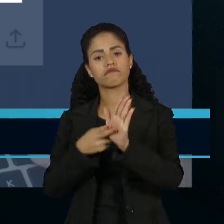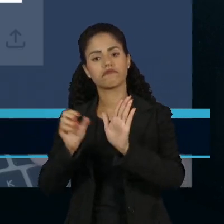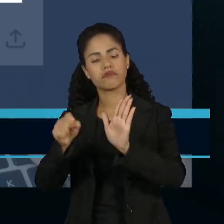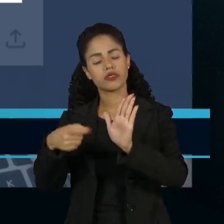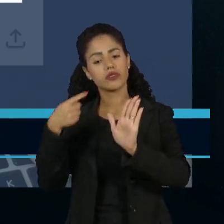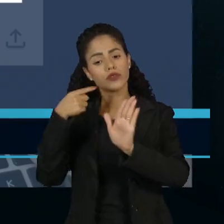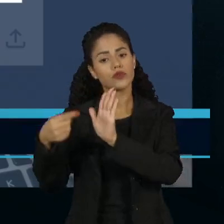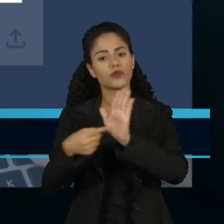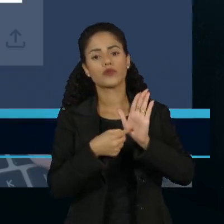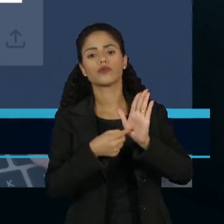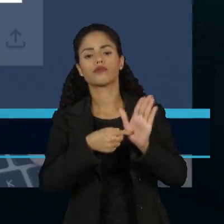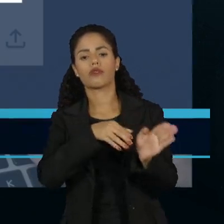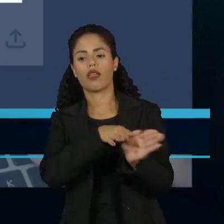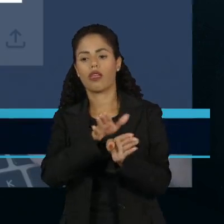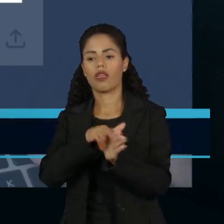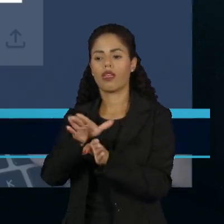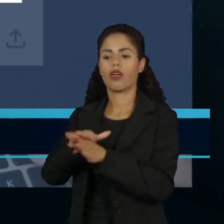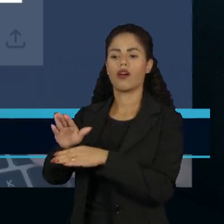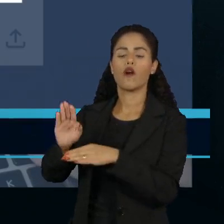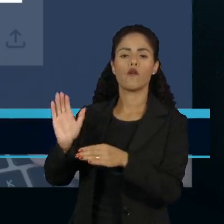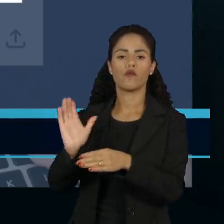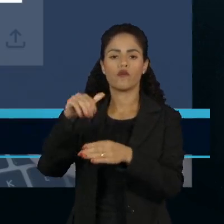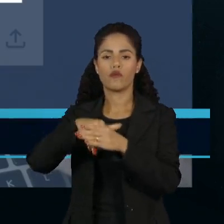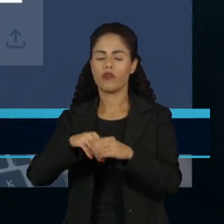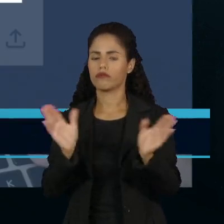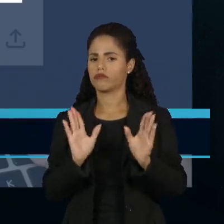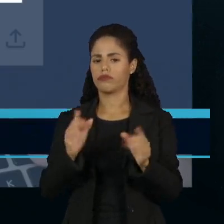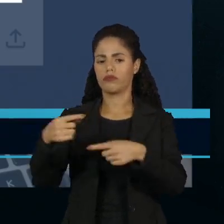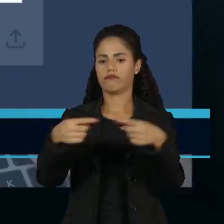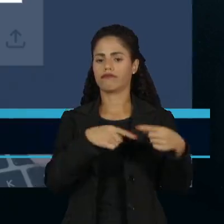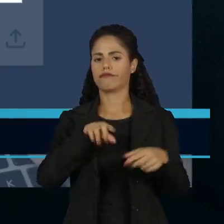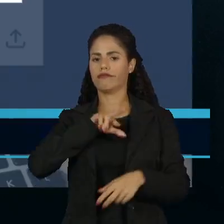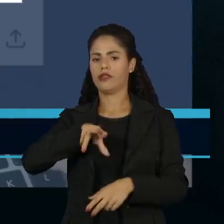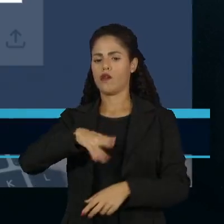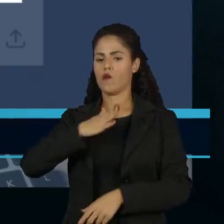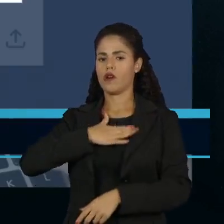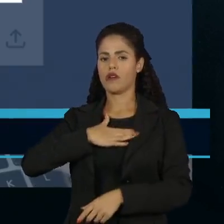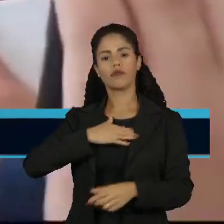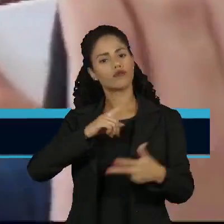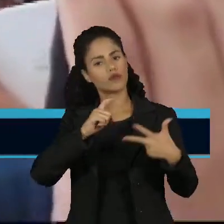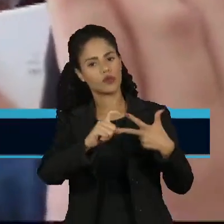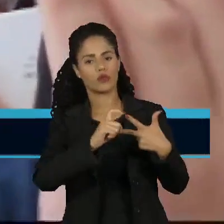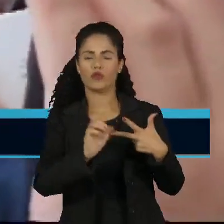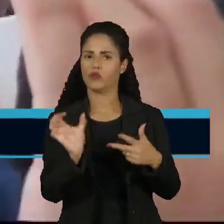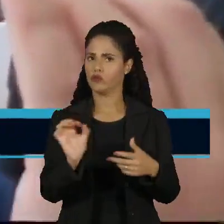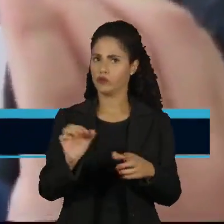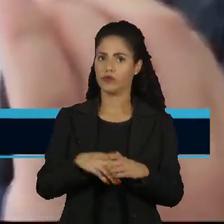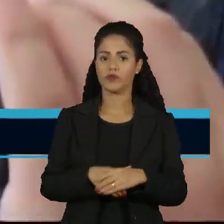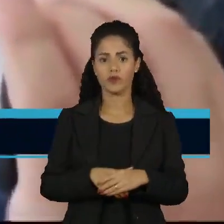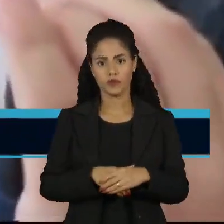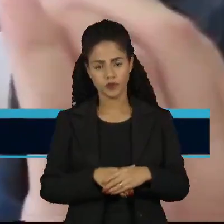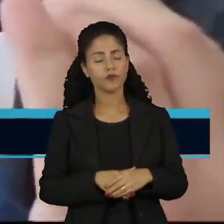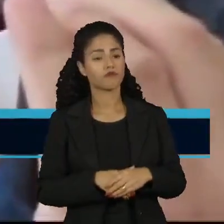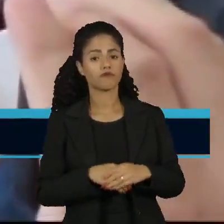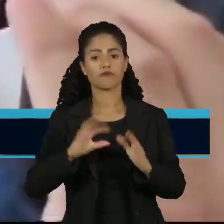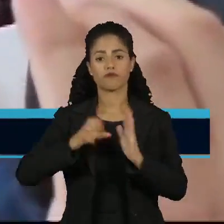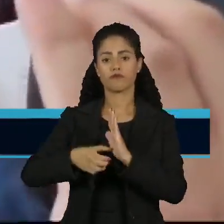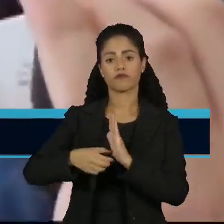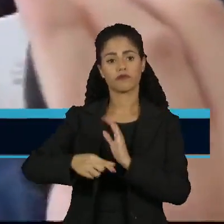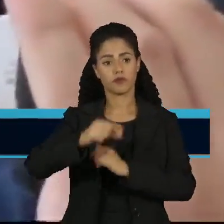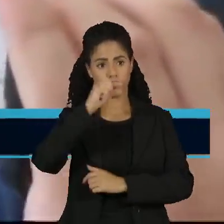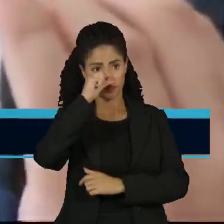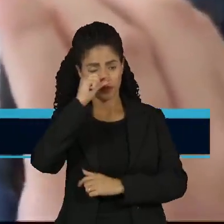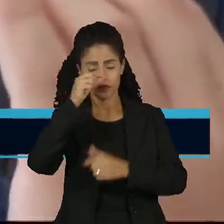posição de não orientar voto porque o debate não envolve diretamente o Executivo. A presidente do PT, Gleisi